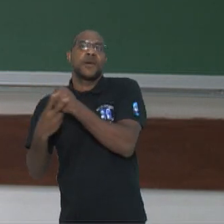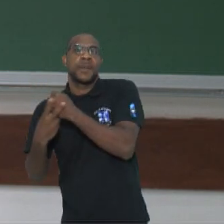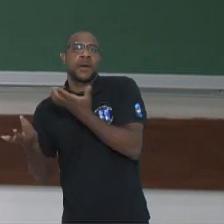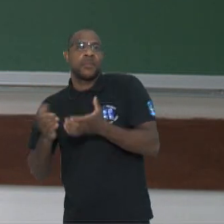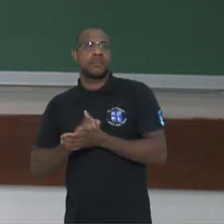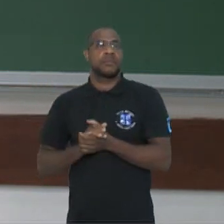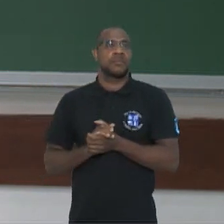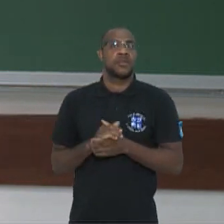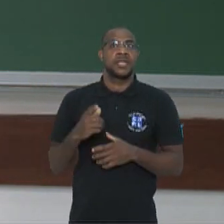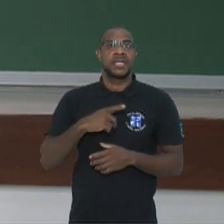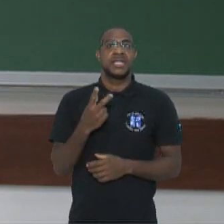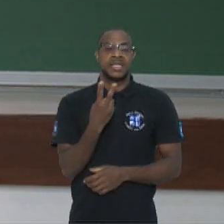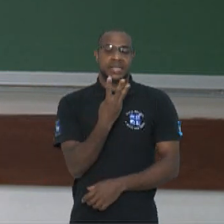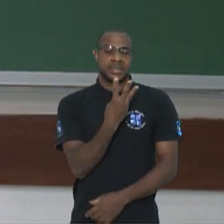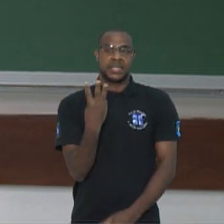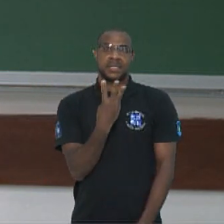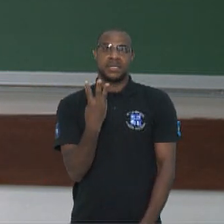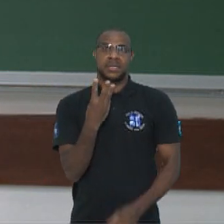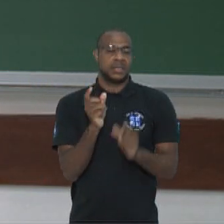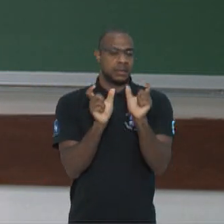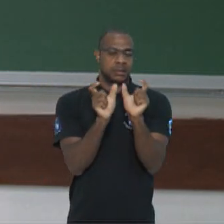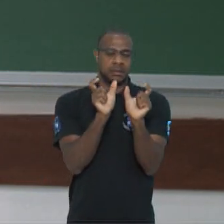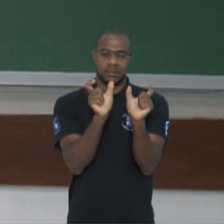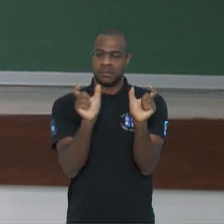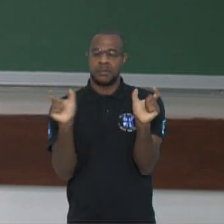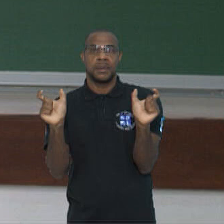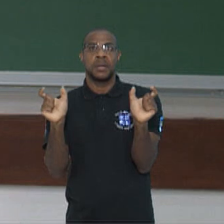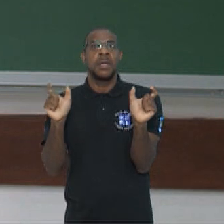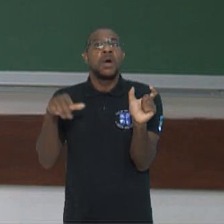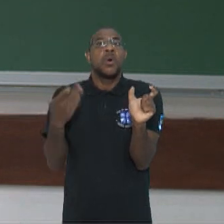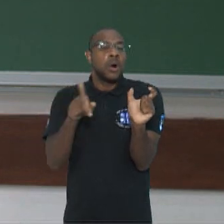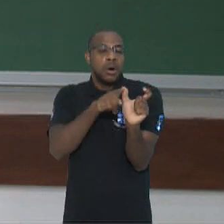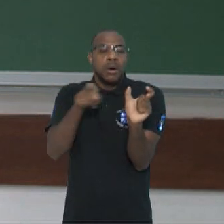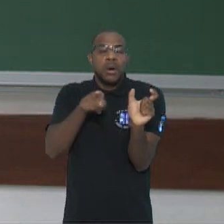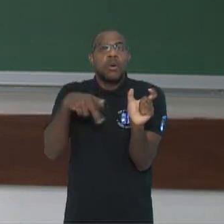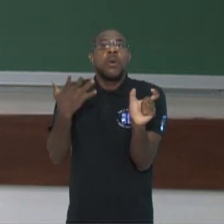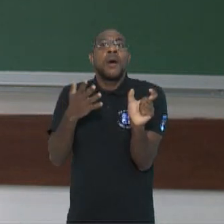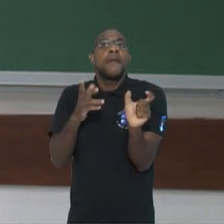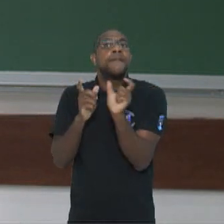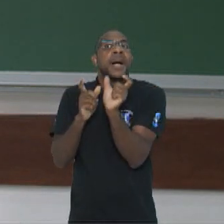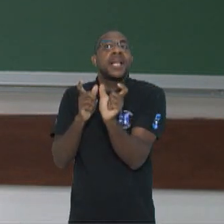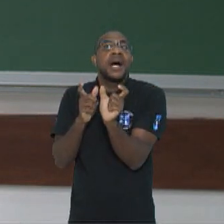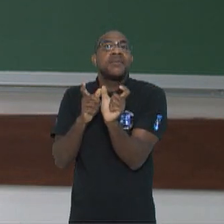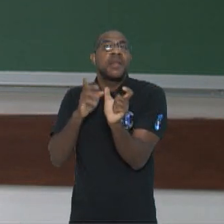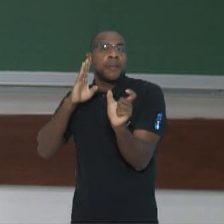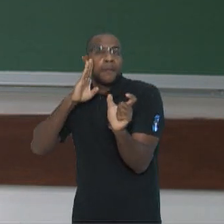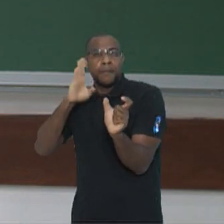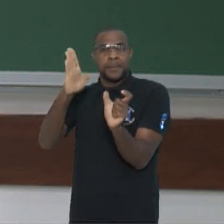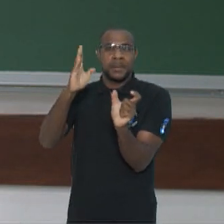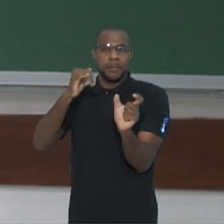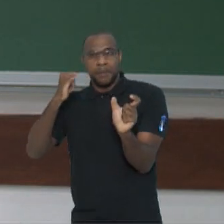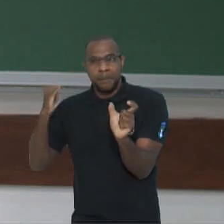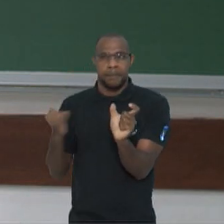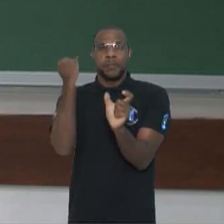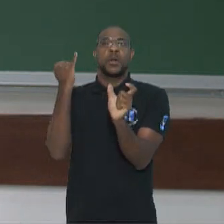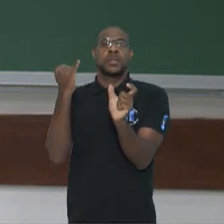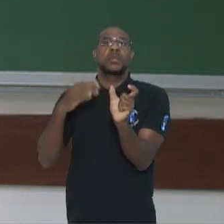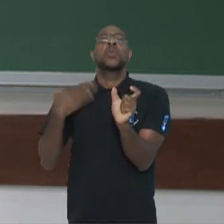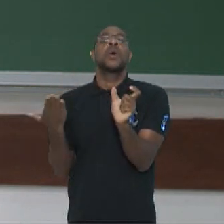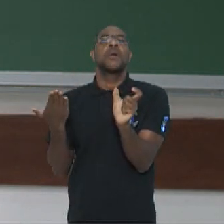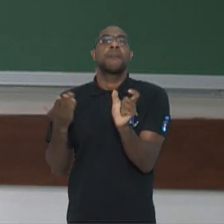tenho 3 palavras, né? Dessas 3, qual é a palavra mais importante?